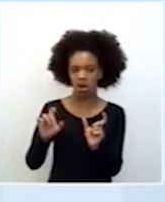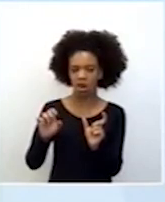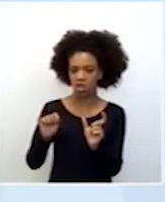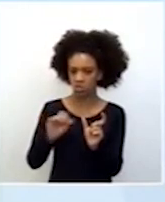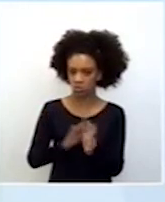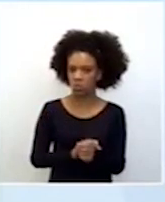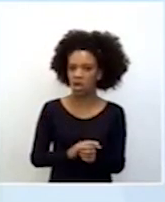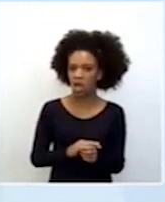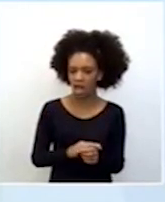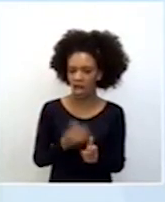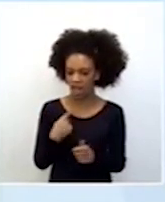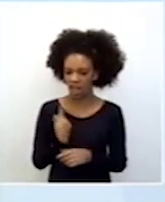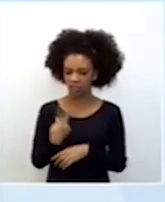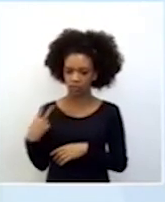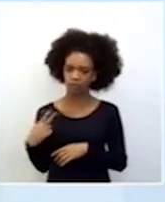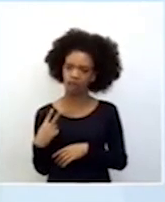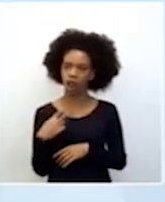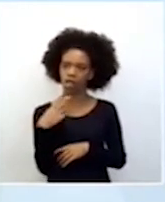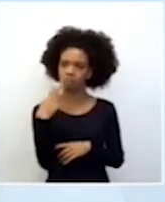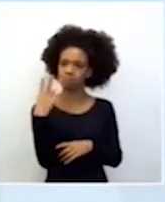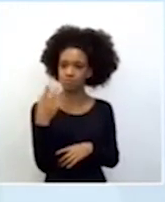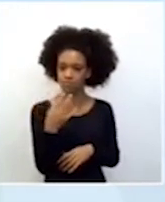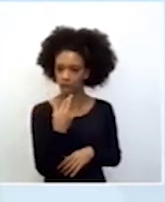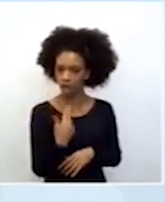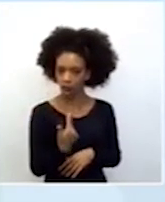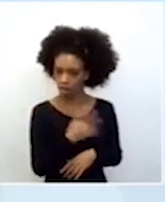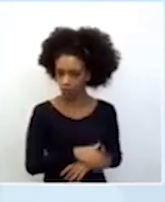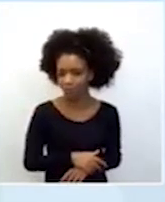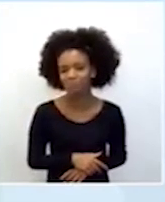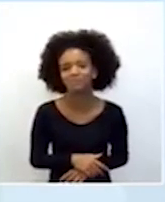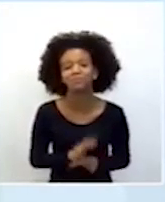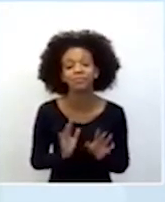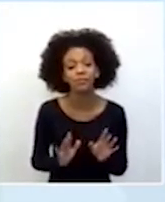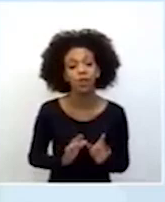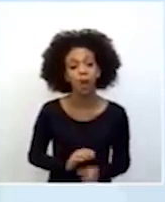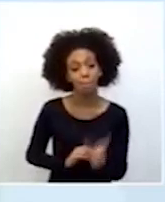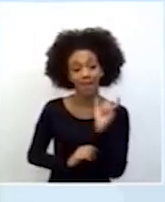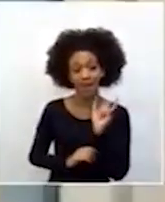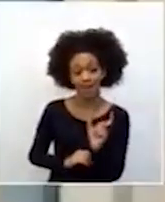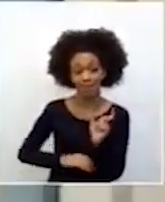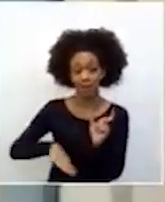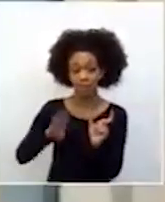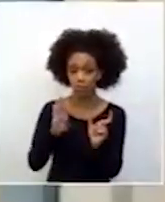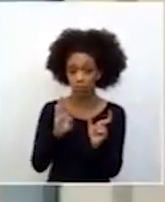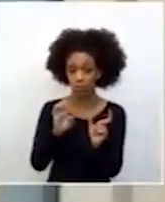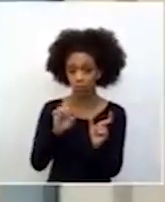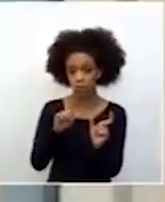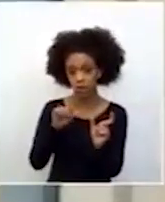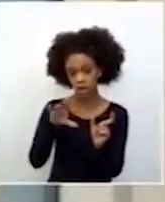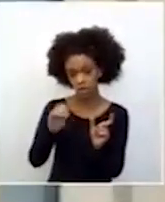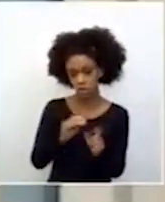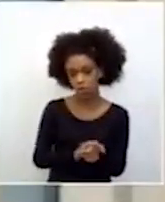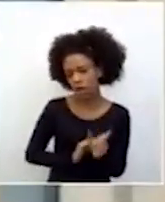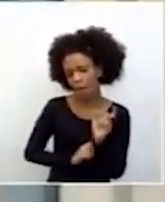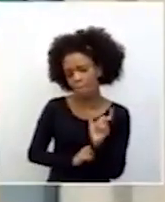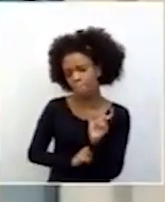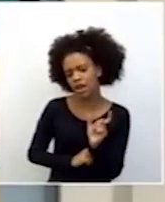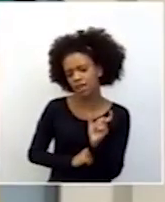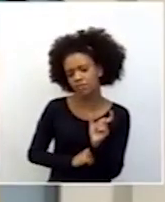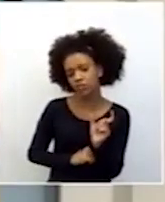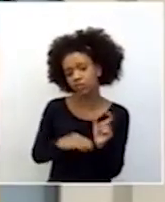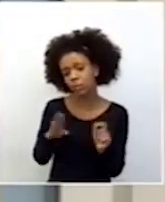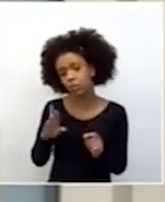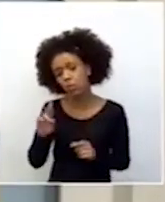léxico, vocabulário, vocabulário. valorizar o léxico. Olha, gente, o burlesco nada mais é uma palavra que veio de